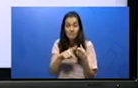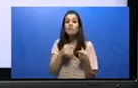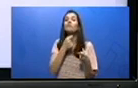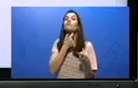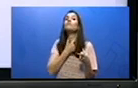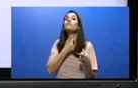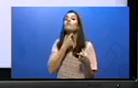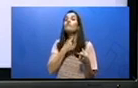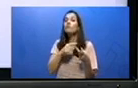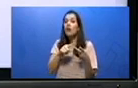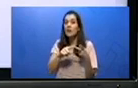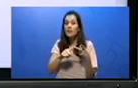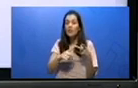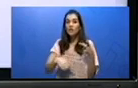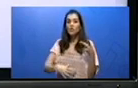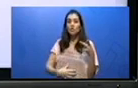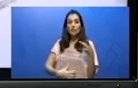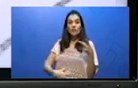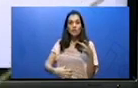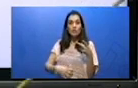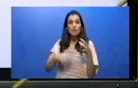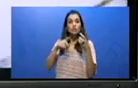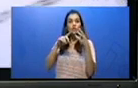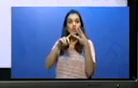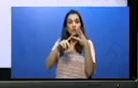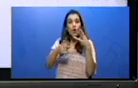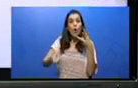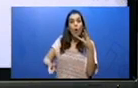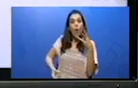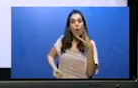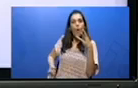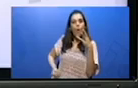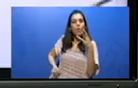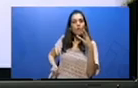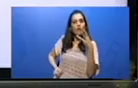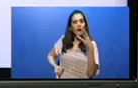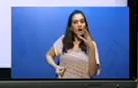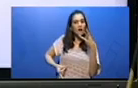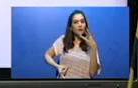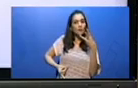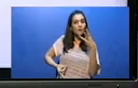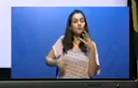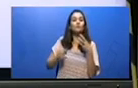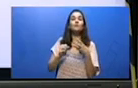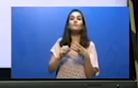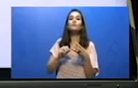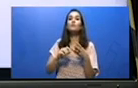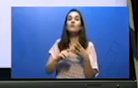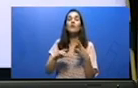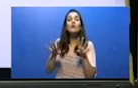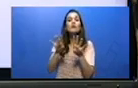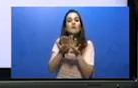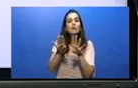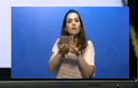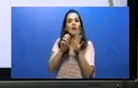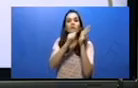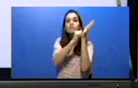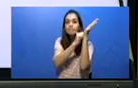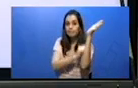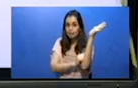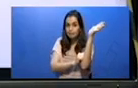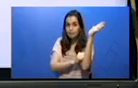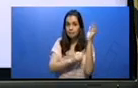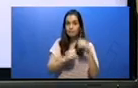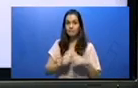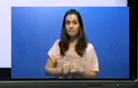também tem. Intestino também. Ovário, no caso das mulheres. Ânus. Isso é uma prova da teoria da evolução, é um argumento a mais